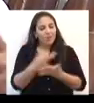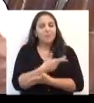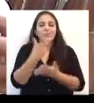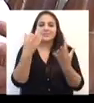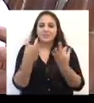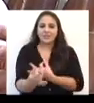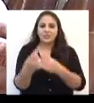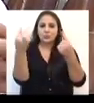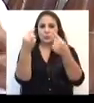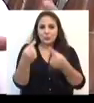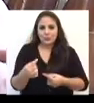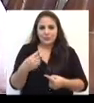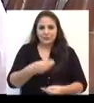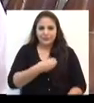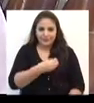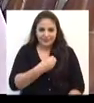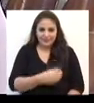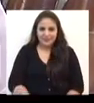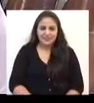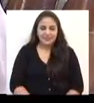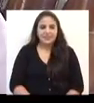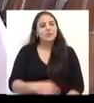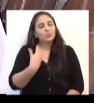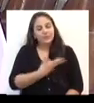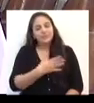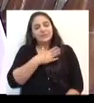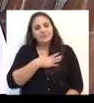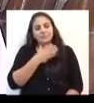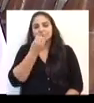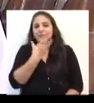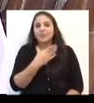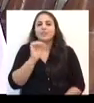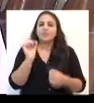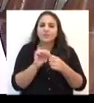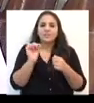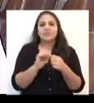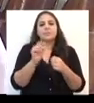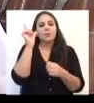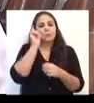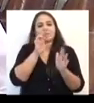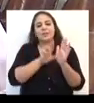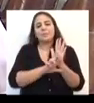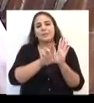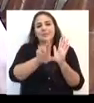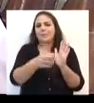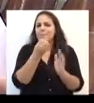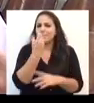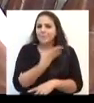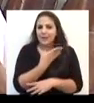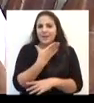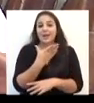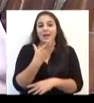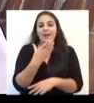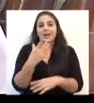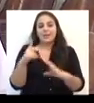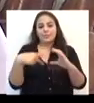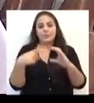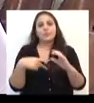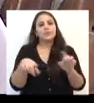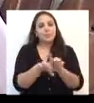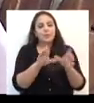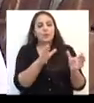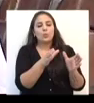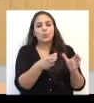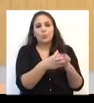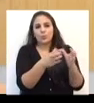aconteça a estruturação da sua vida. Então, nos sentimos honrados e faremos o possível para representar bem tanto a casa e contribuir